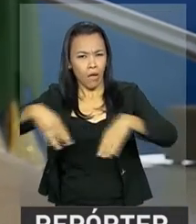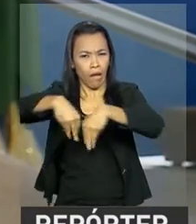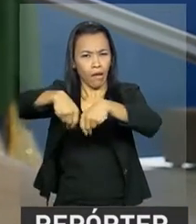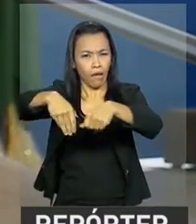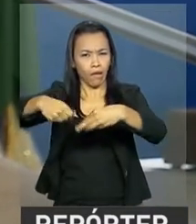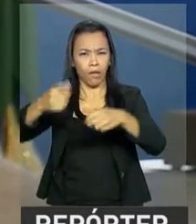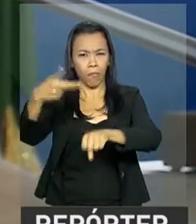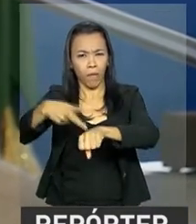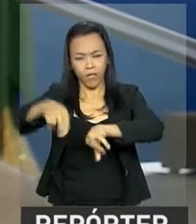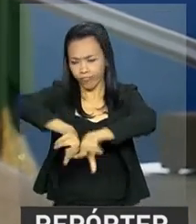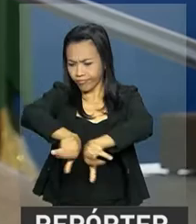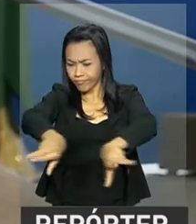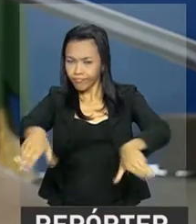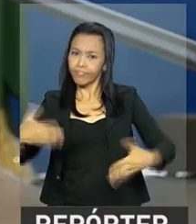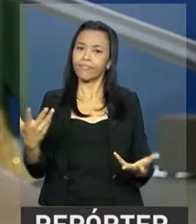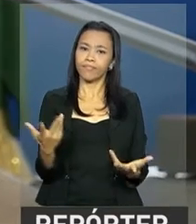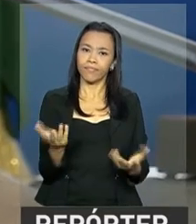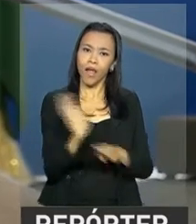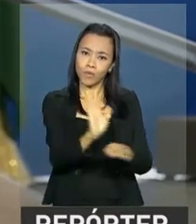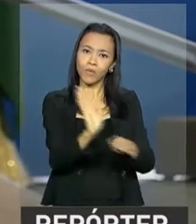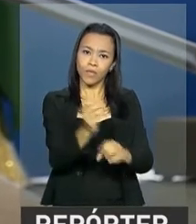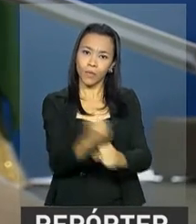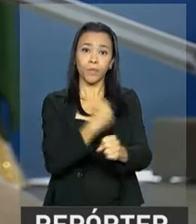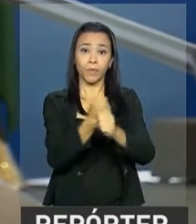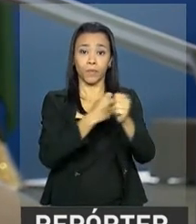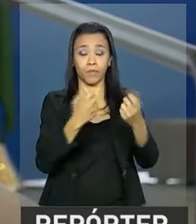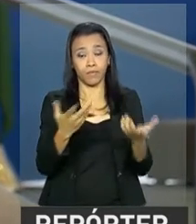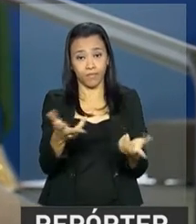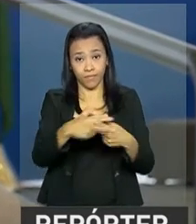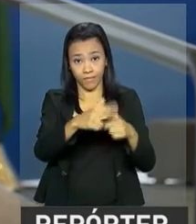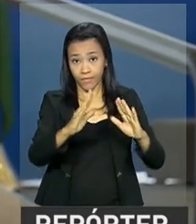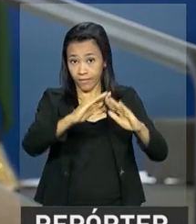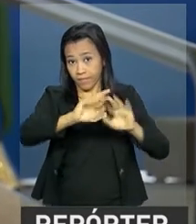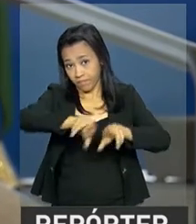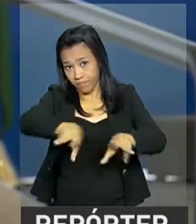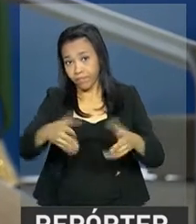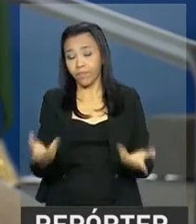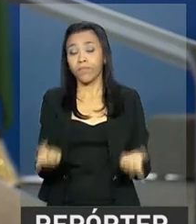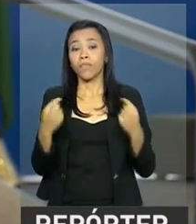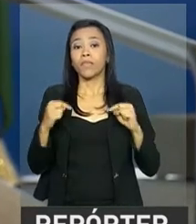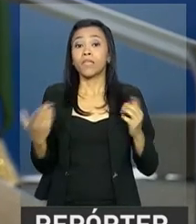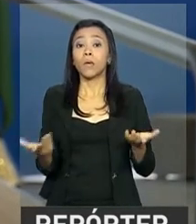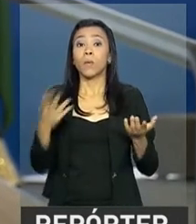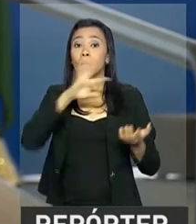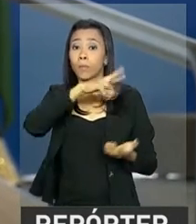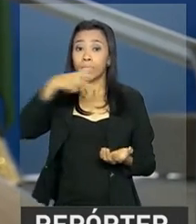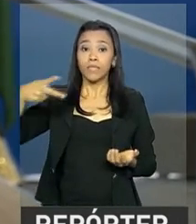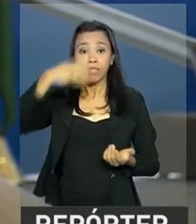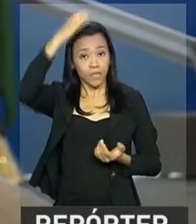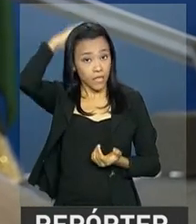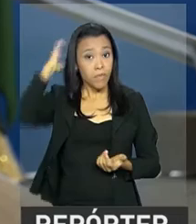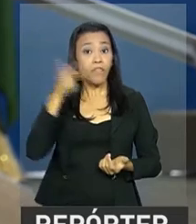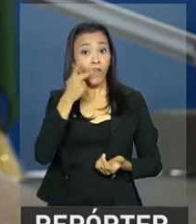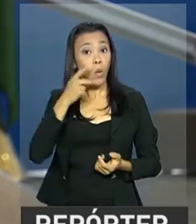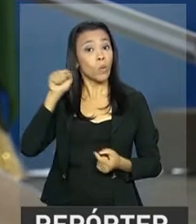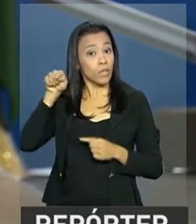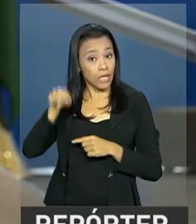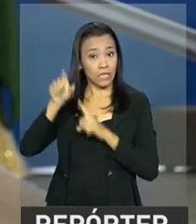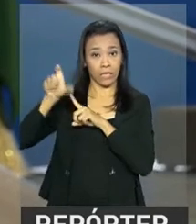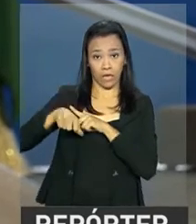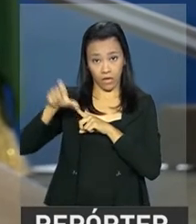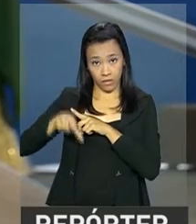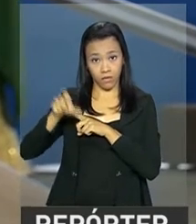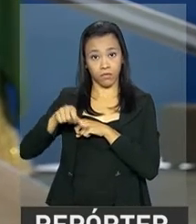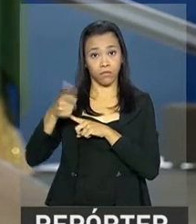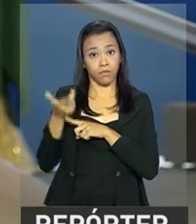ontem durante um seminário aqui em brasília a confederação nacional da indústria o presidente michel temer falou sobre o cartão reforma ele